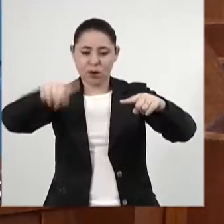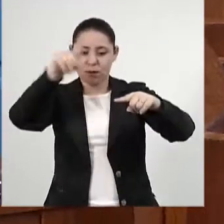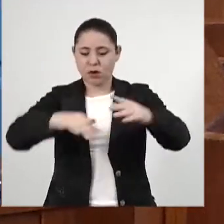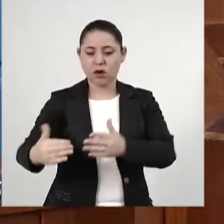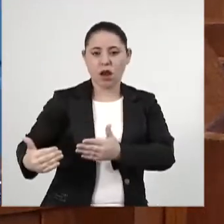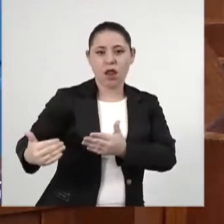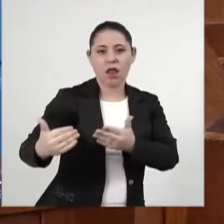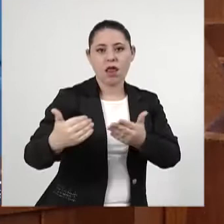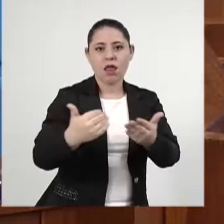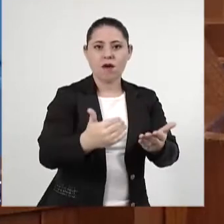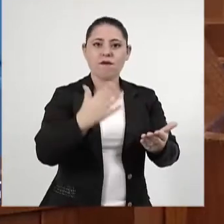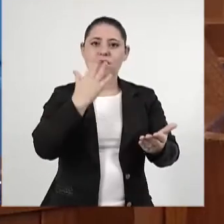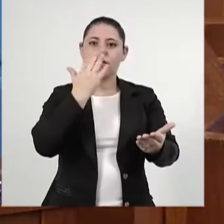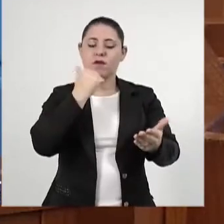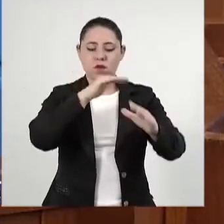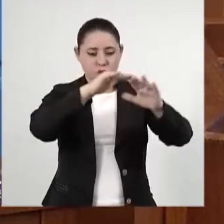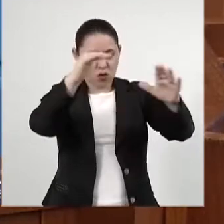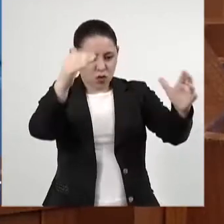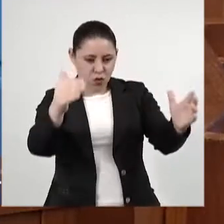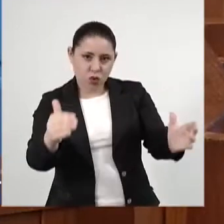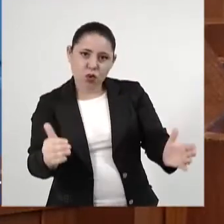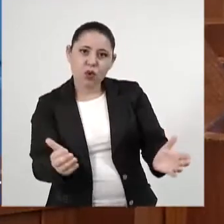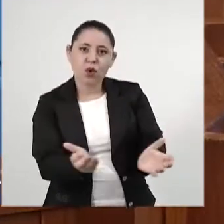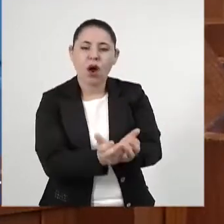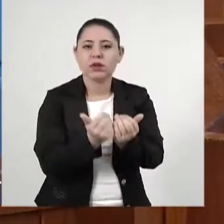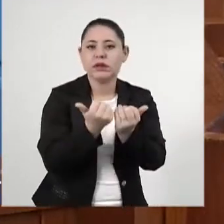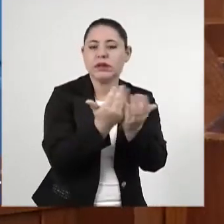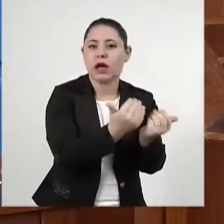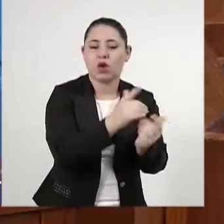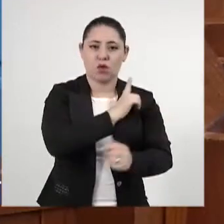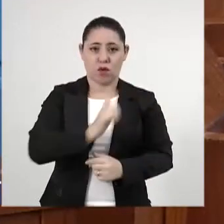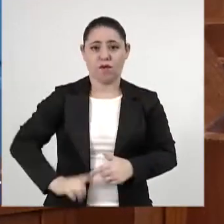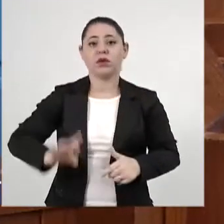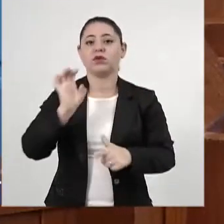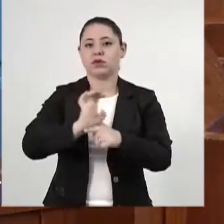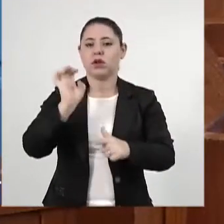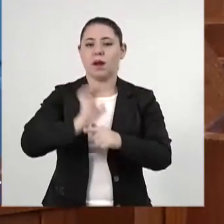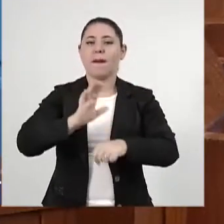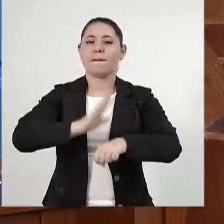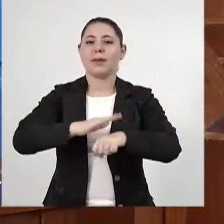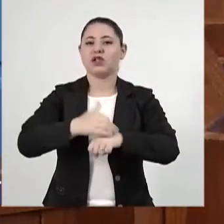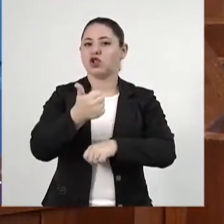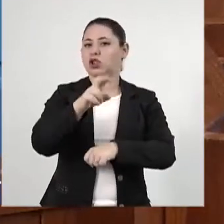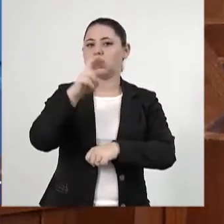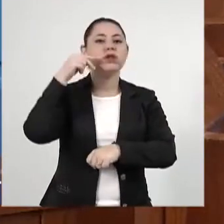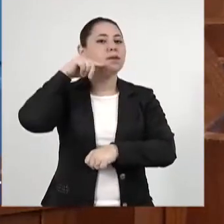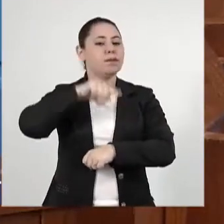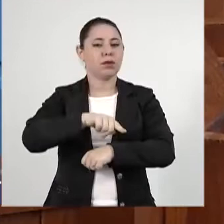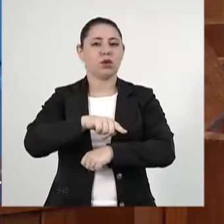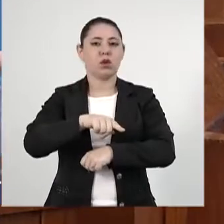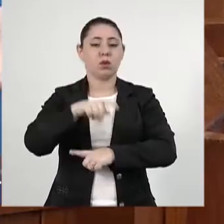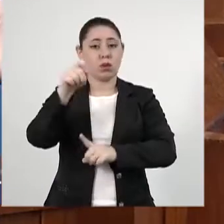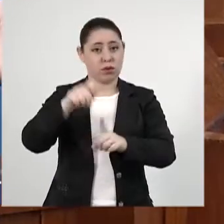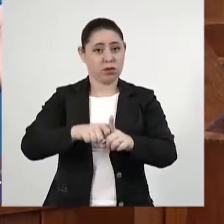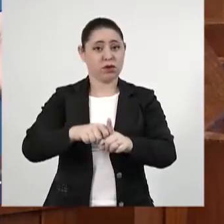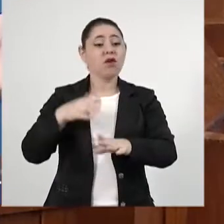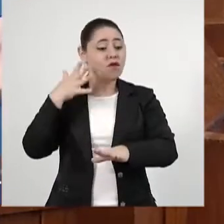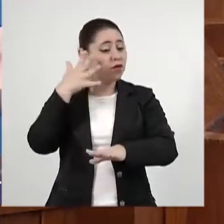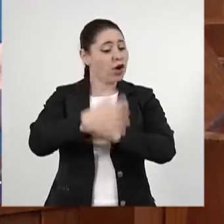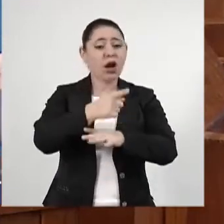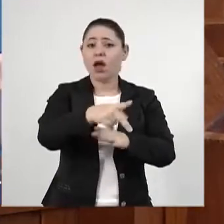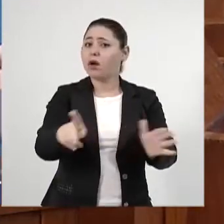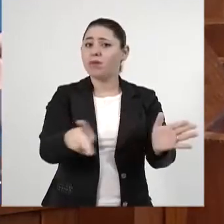levar sacolões, cesta básica, que o governo estadual dá mais de 15 mil por mês, mas vai nas